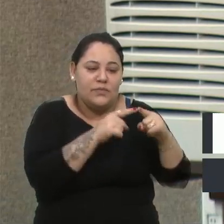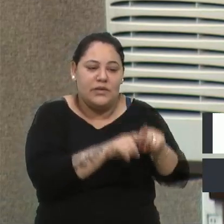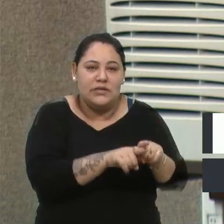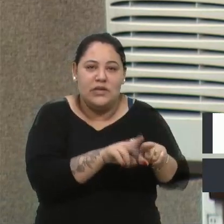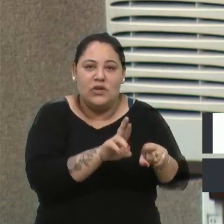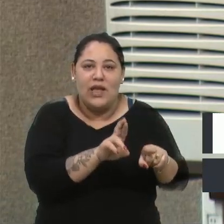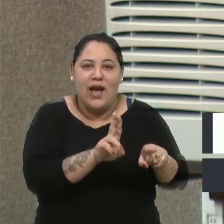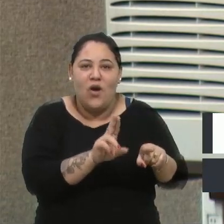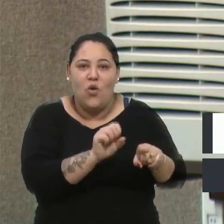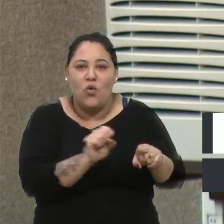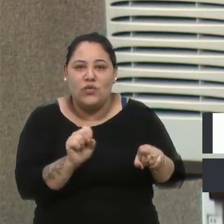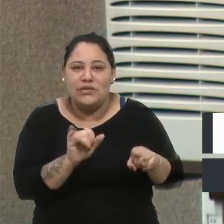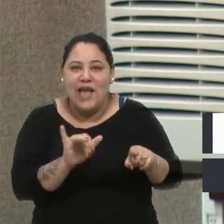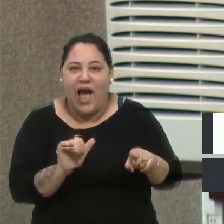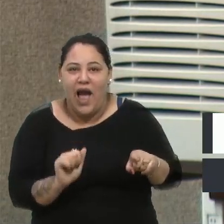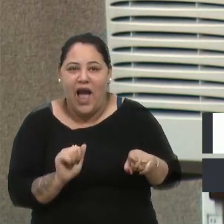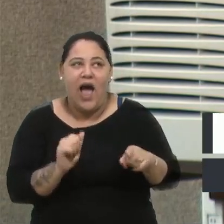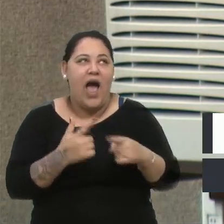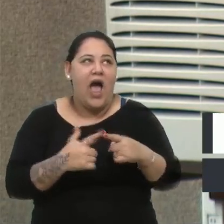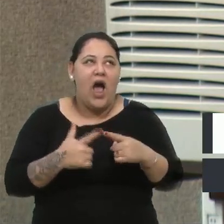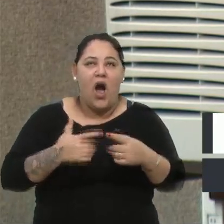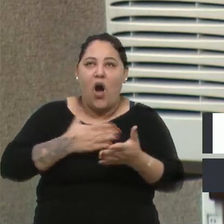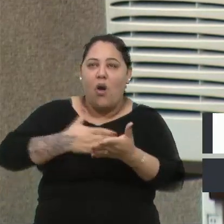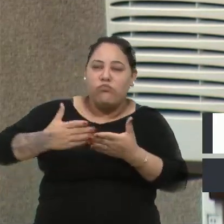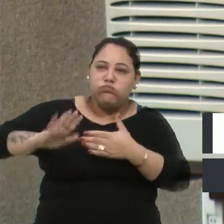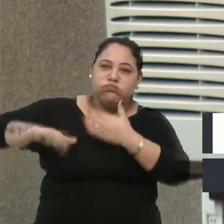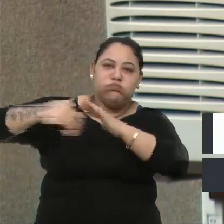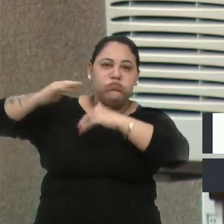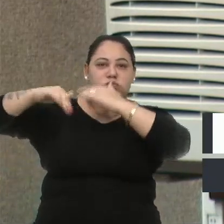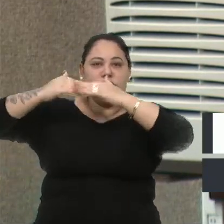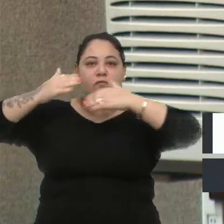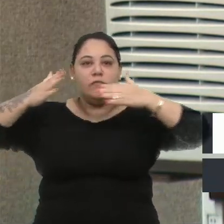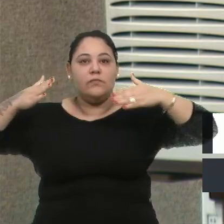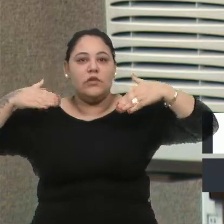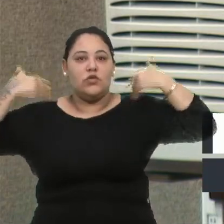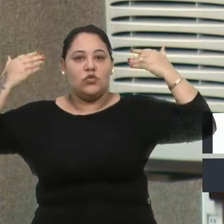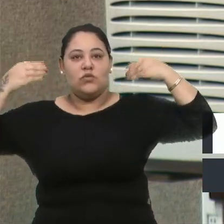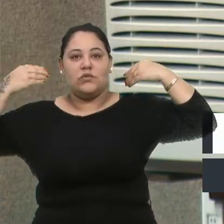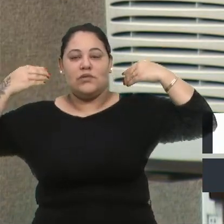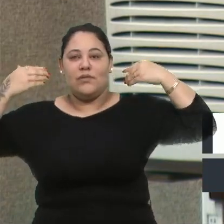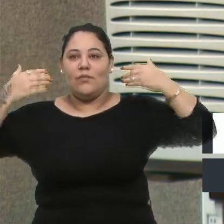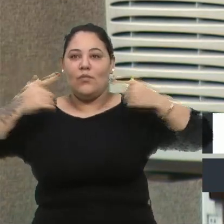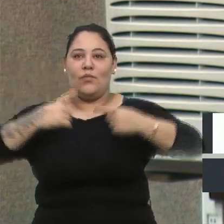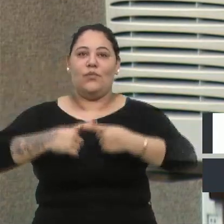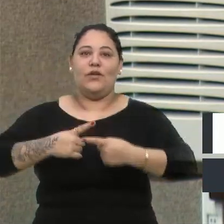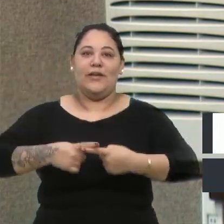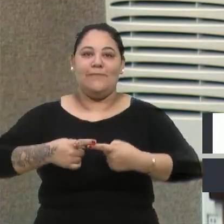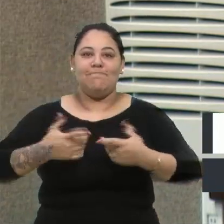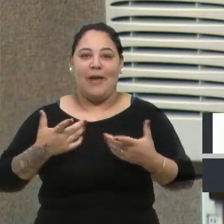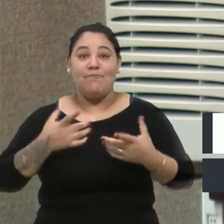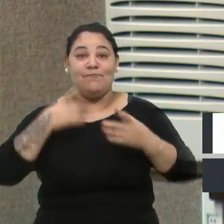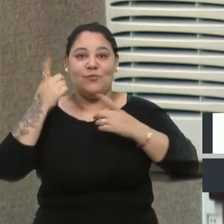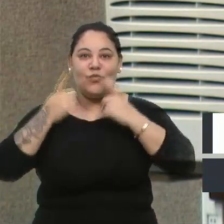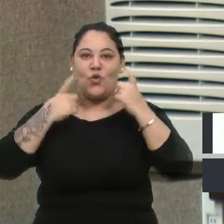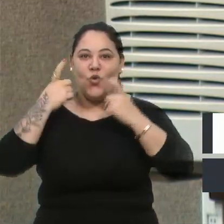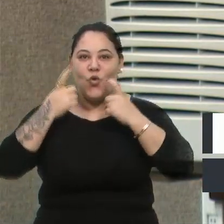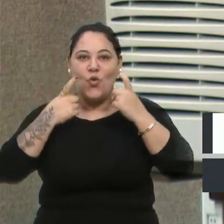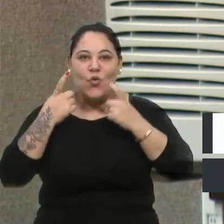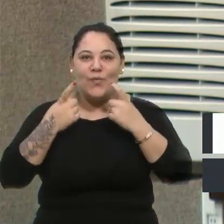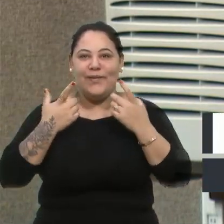Então, aí, quando começa a evoluir, chega a assustar, né? E a gente beira aí a